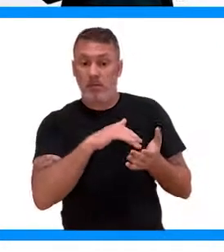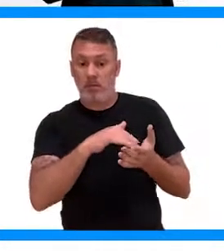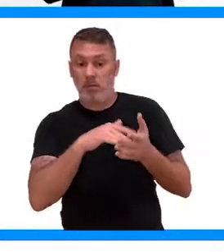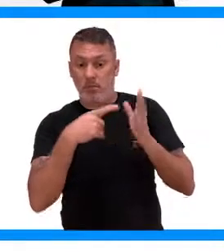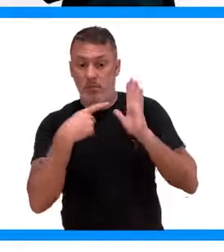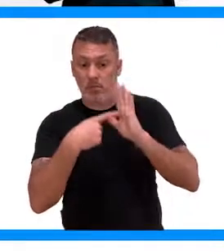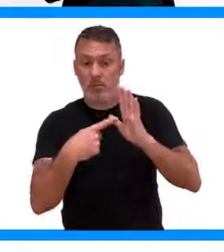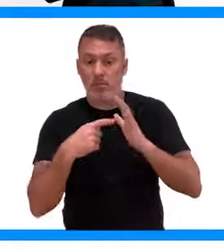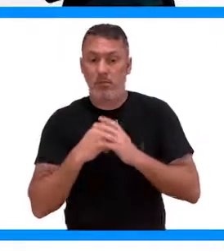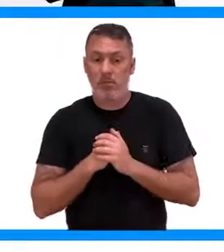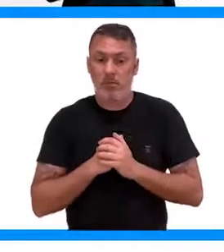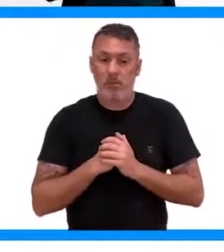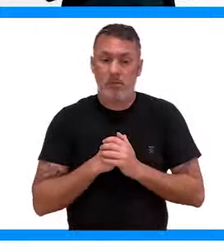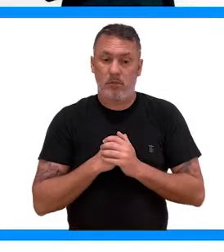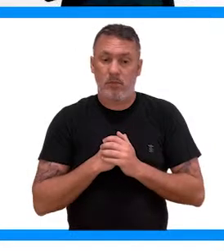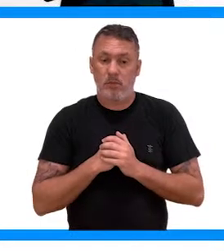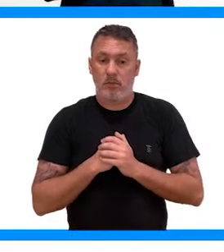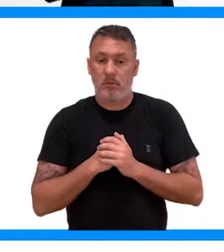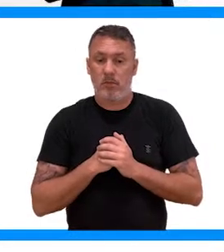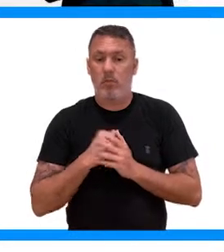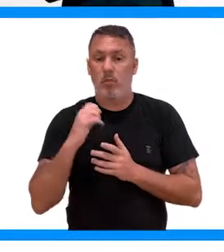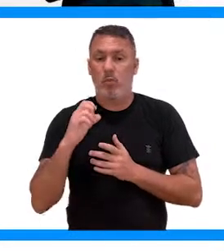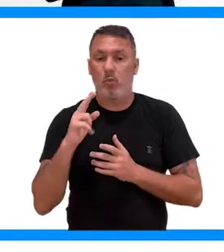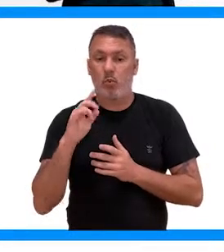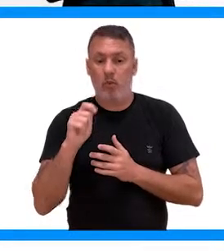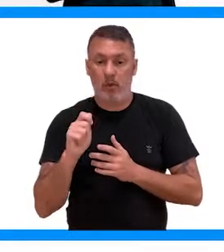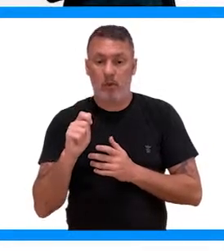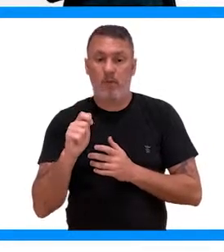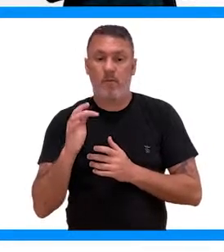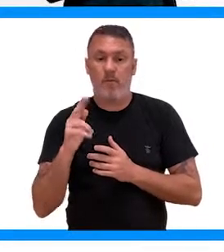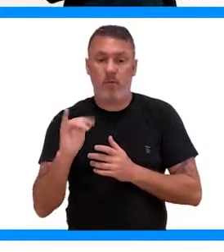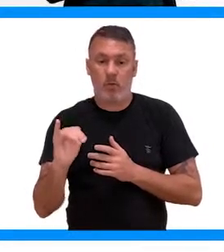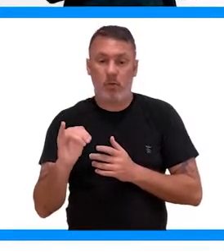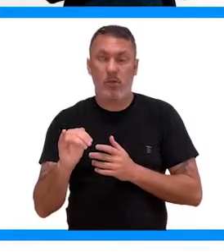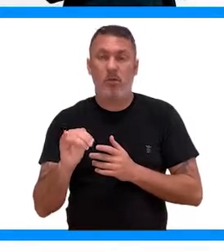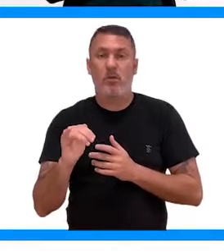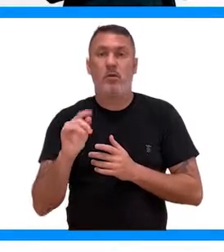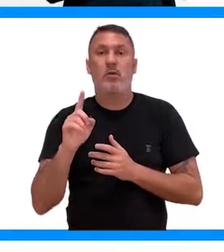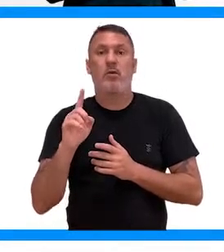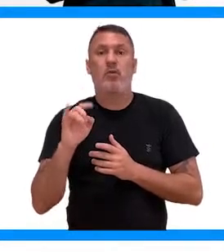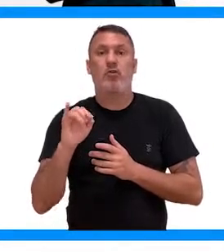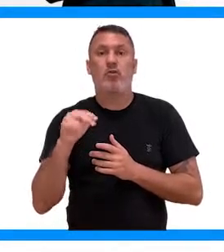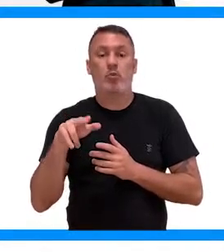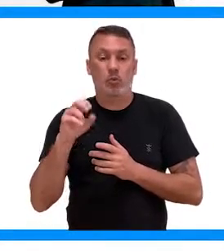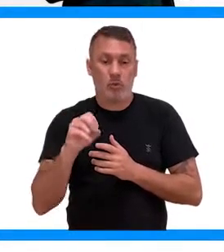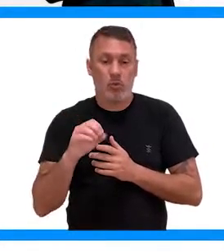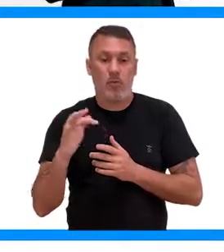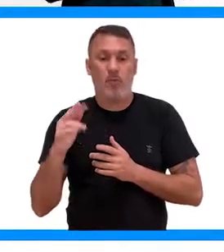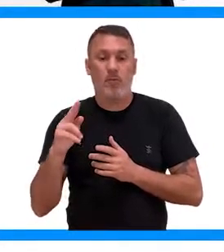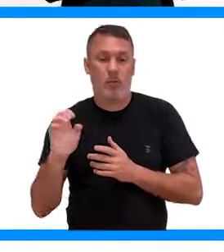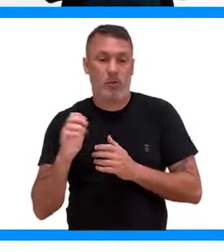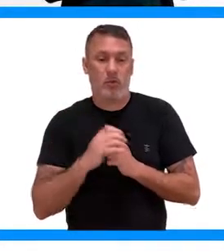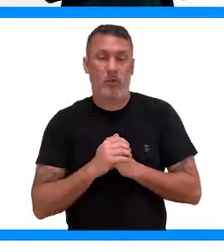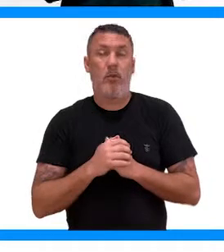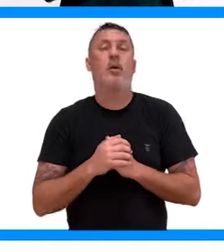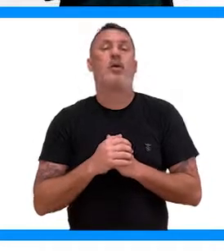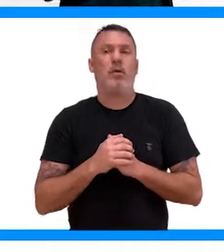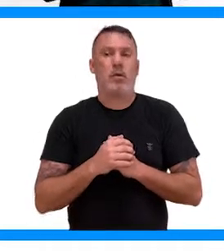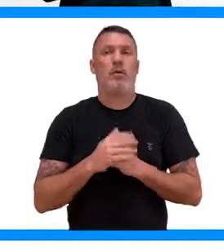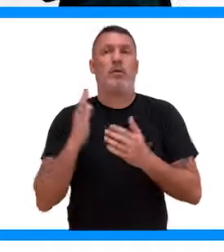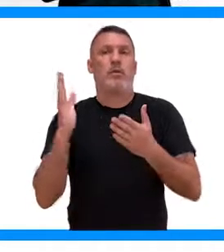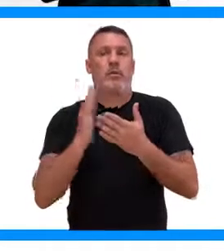produzem hiato e, portanto, não levam acento. Exemplos, cuida, fui, diurno e